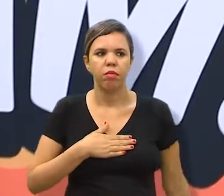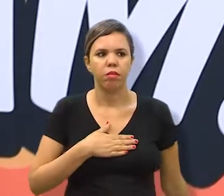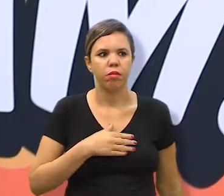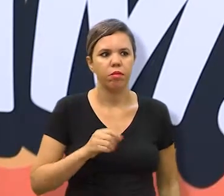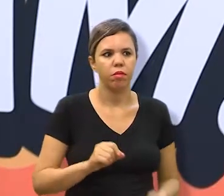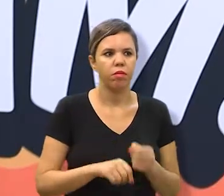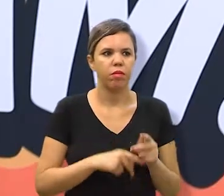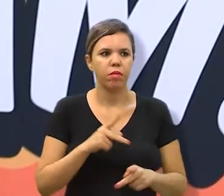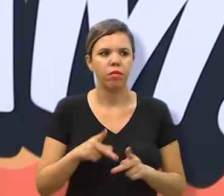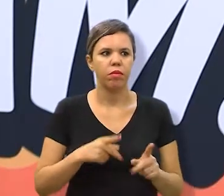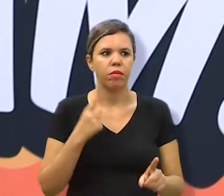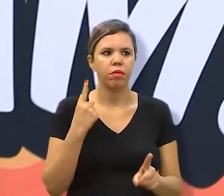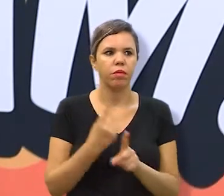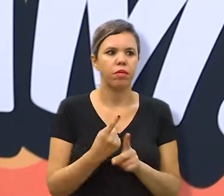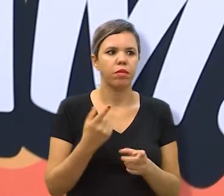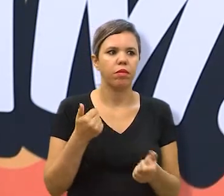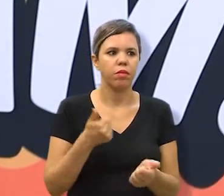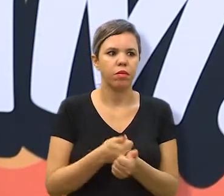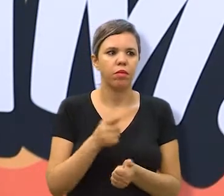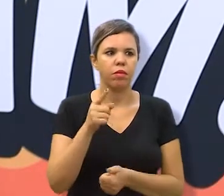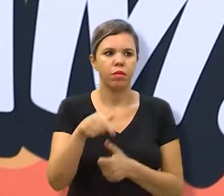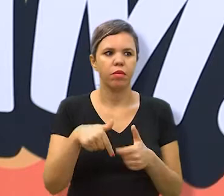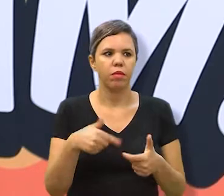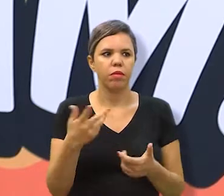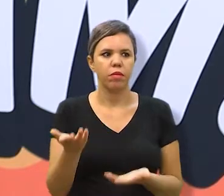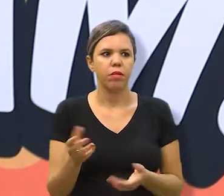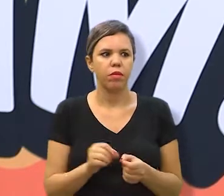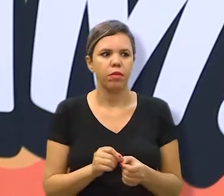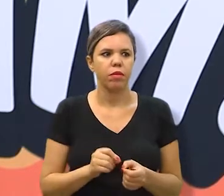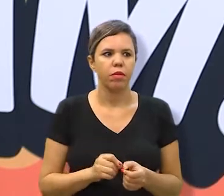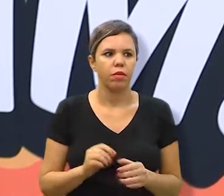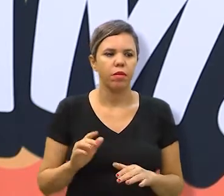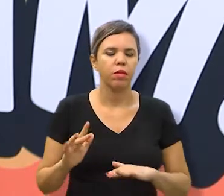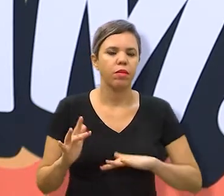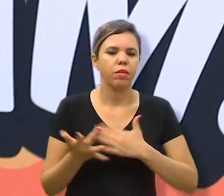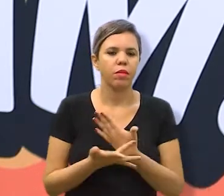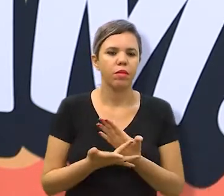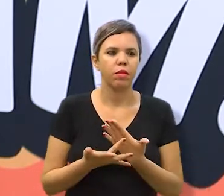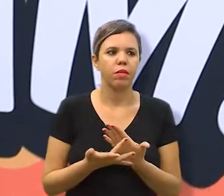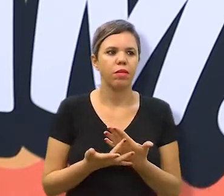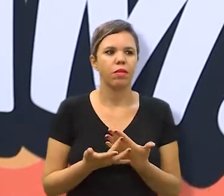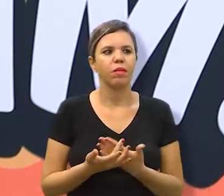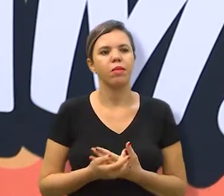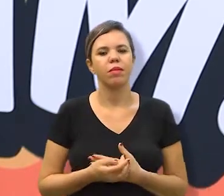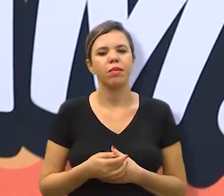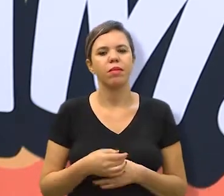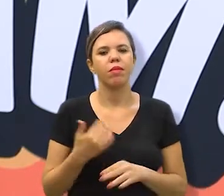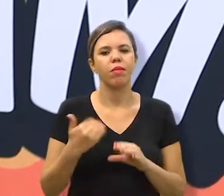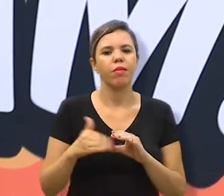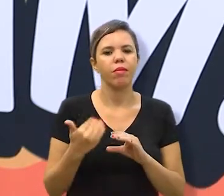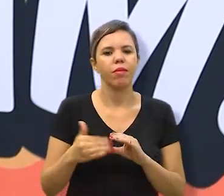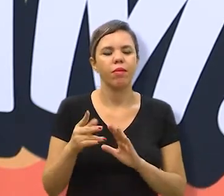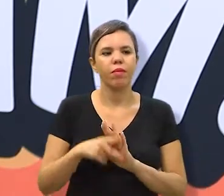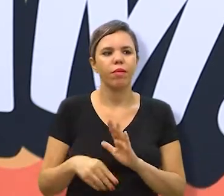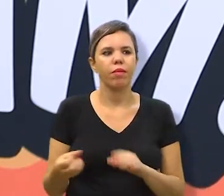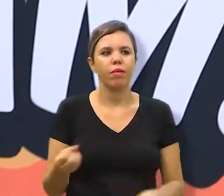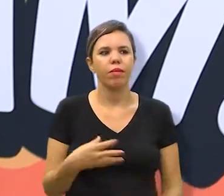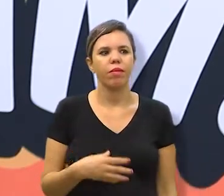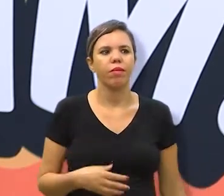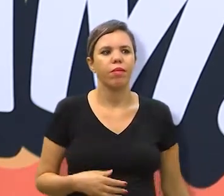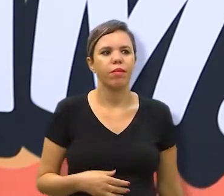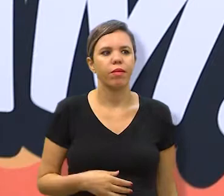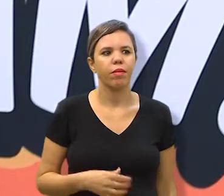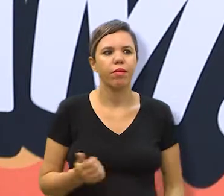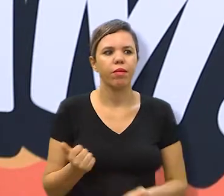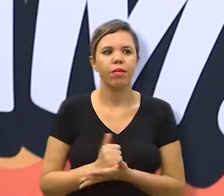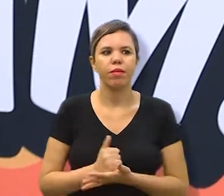como é que faz para o pessoal de casa acompanhar o seu trabalho e ficar ali nas redes sociais te atormentando? Quando vai sair o projeto novo? Quando vai